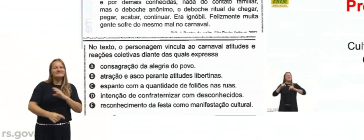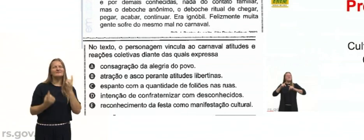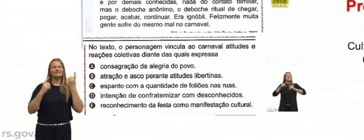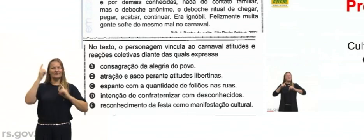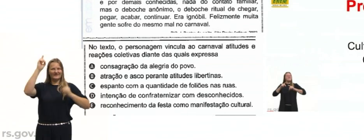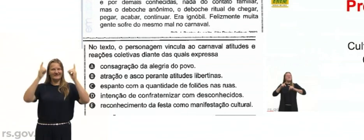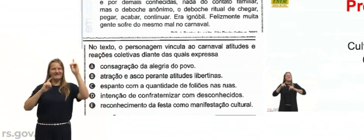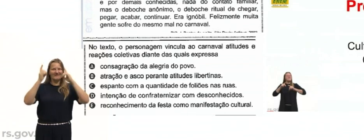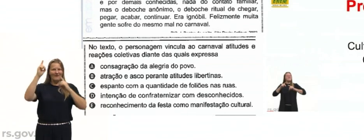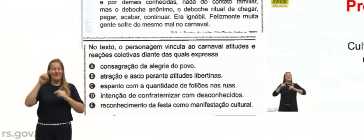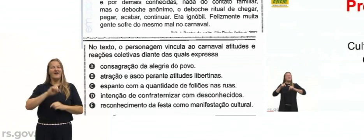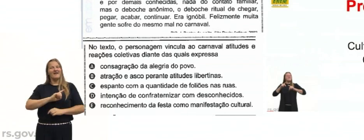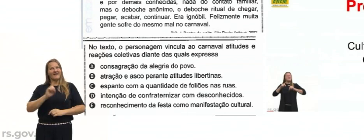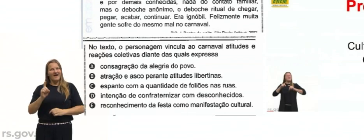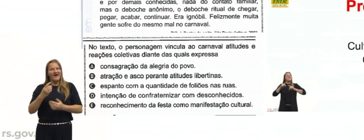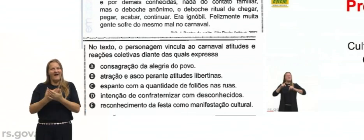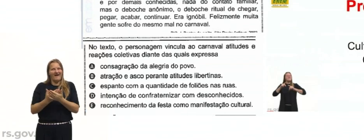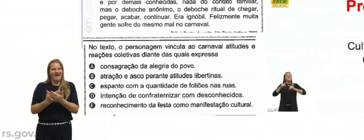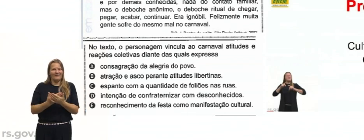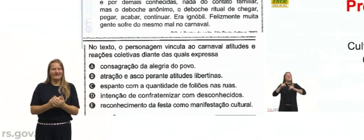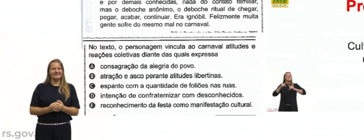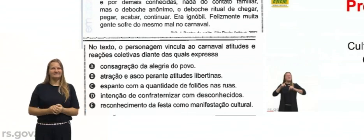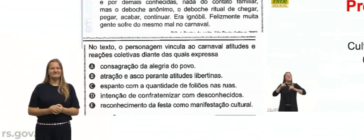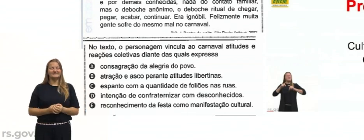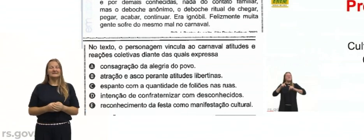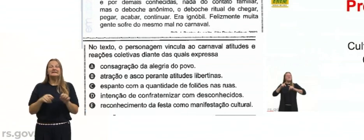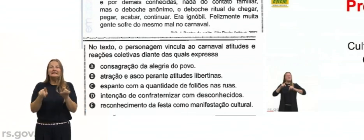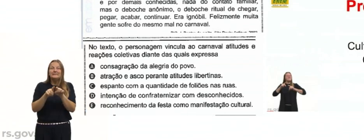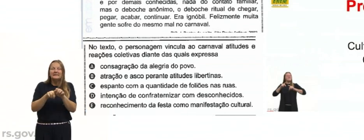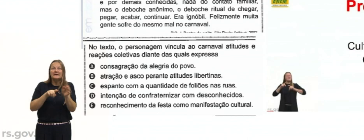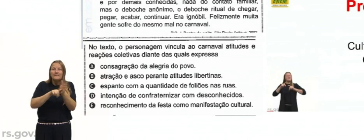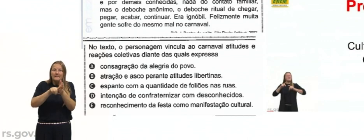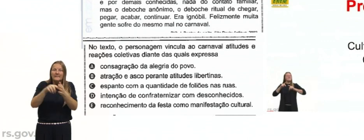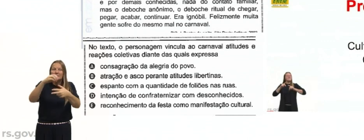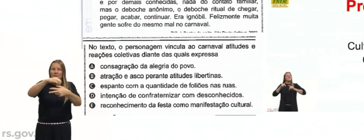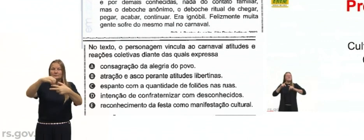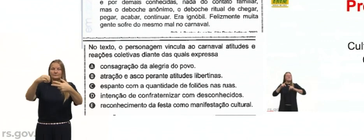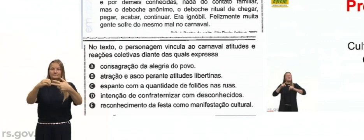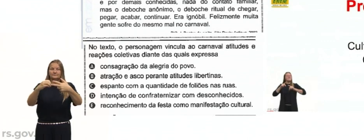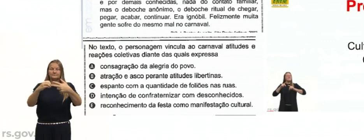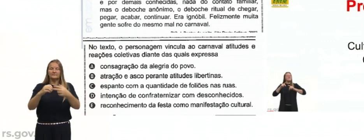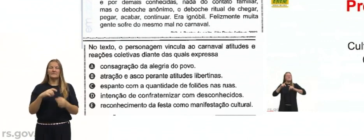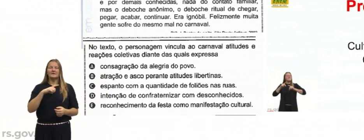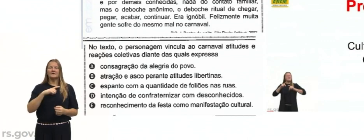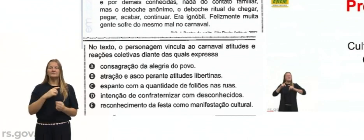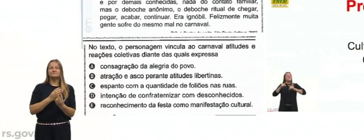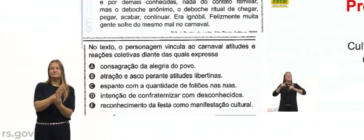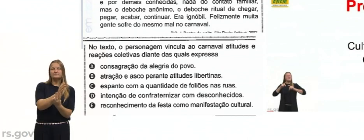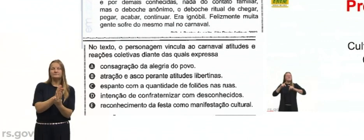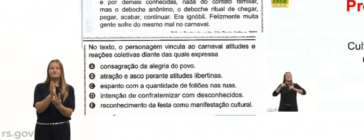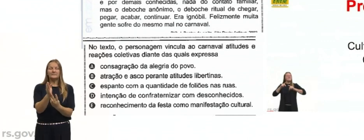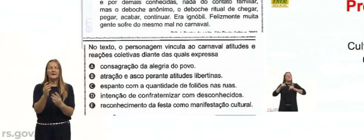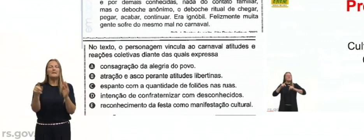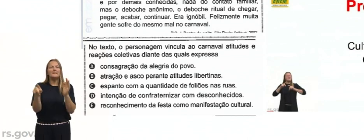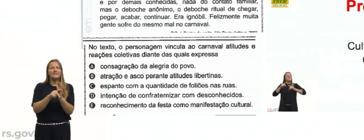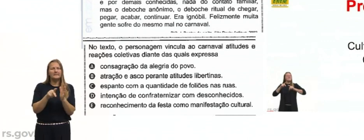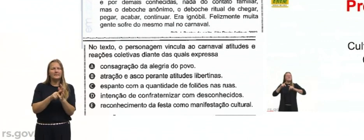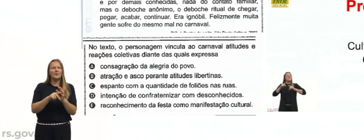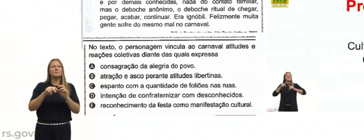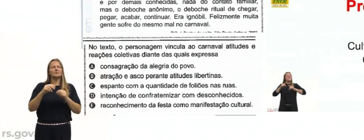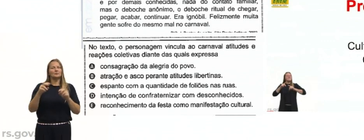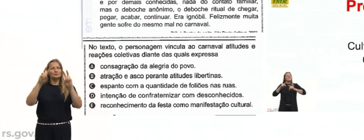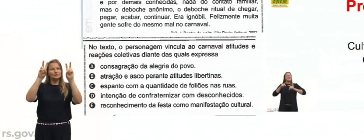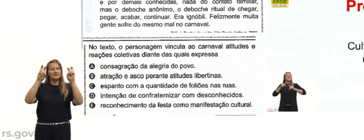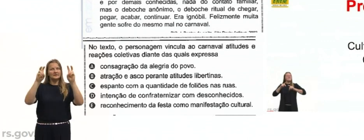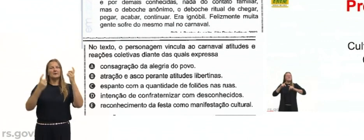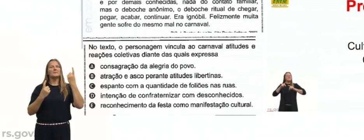E lá nessa questão número 13 da prova de linguagens a gente tem exatamente uma questão que Versa aí